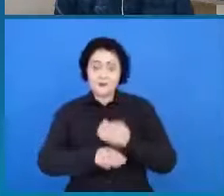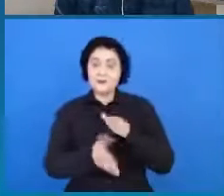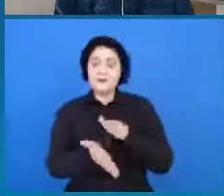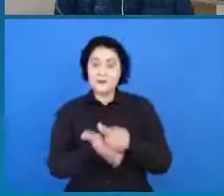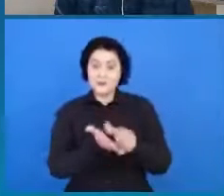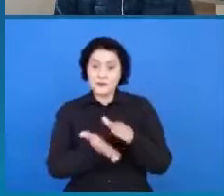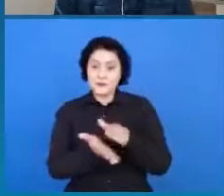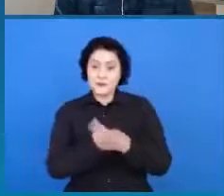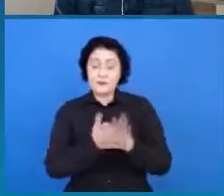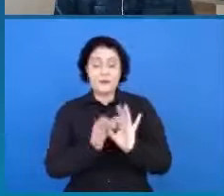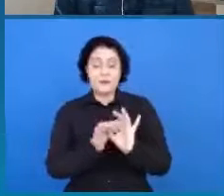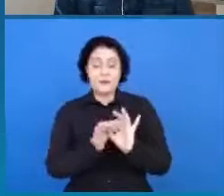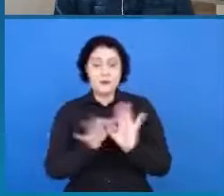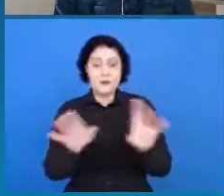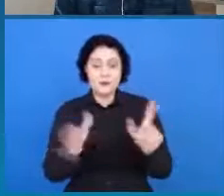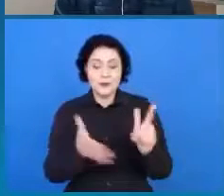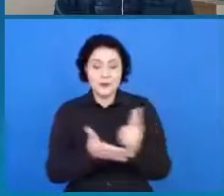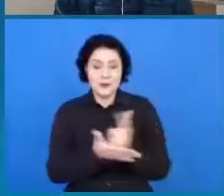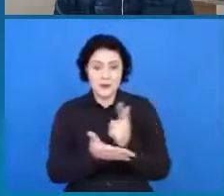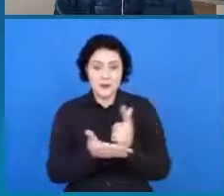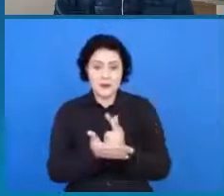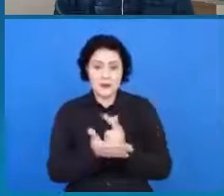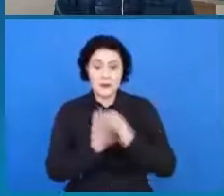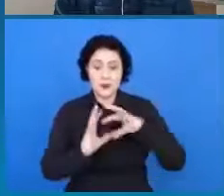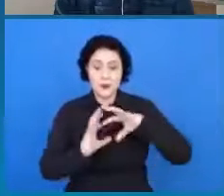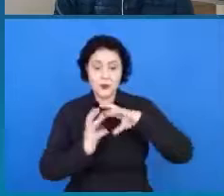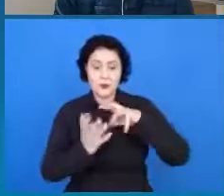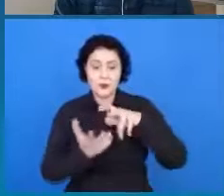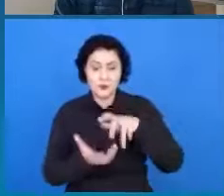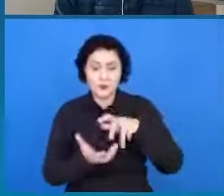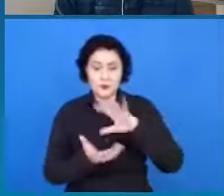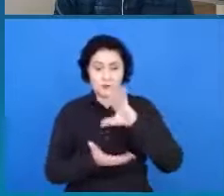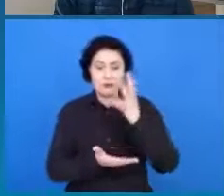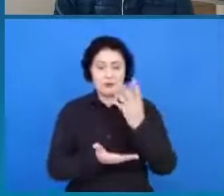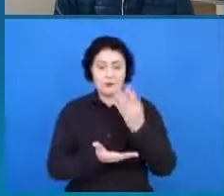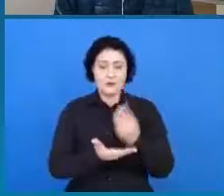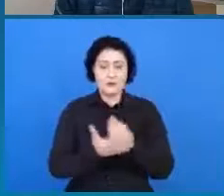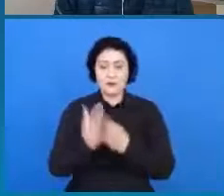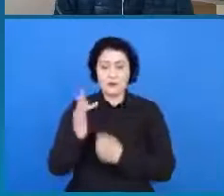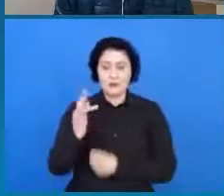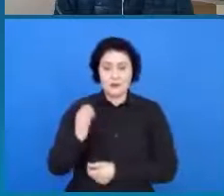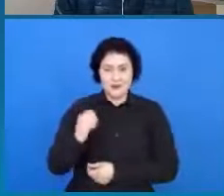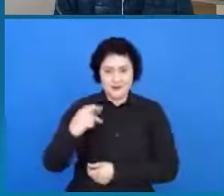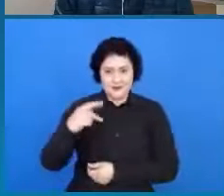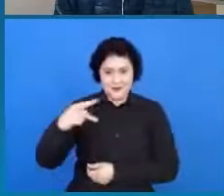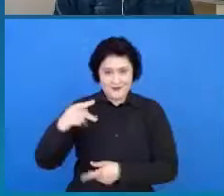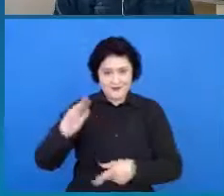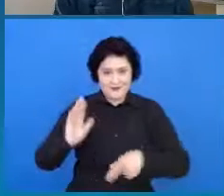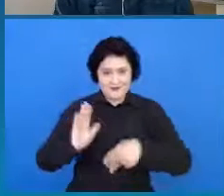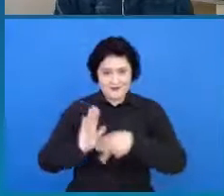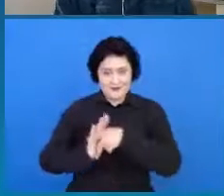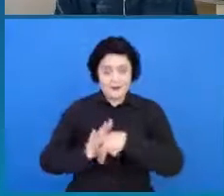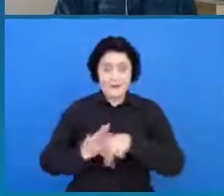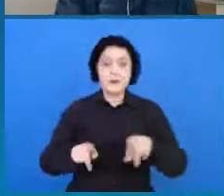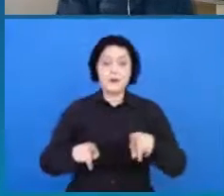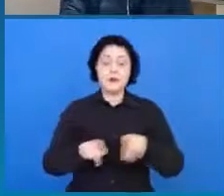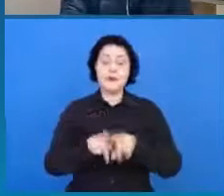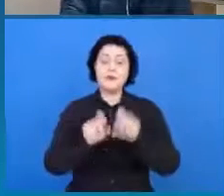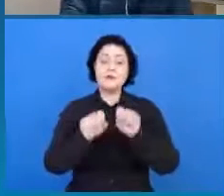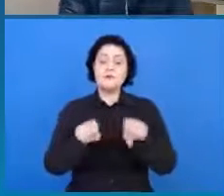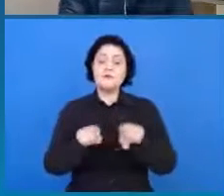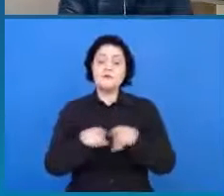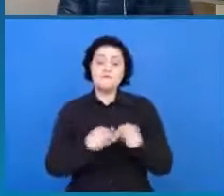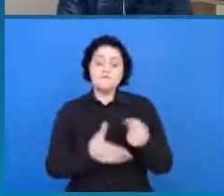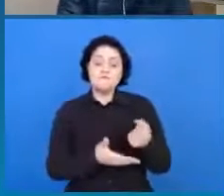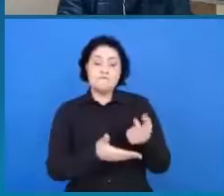editados disponíveis na livraria mundo espírita na Federação Espírita do Paraná também podendo